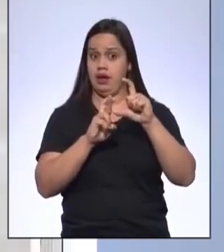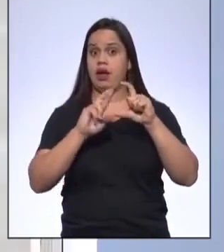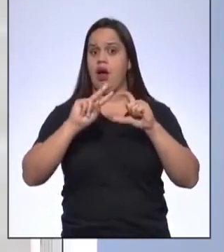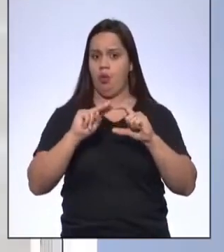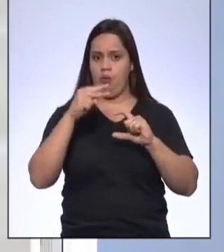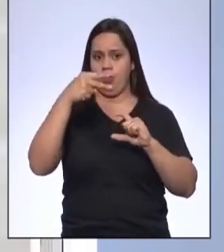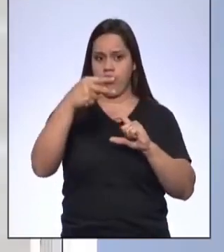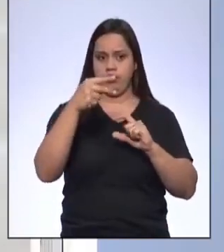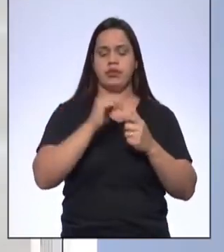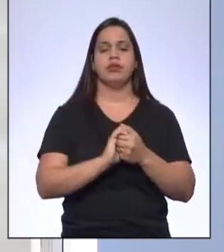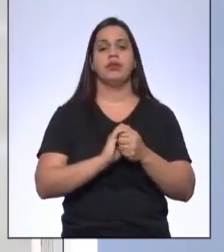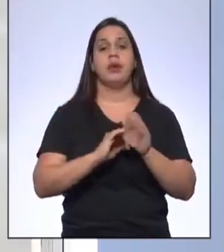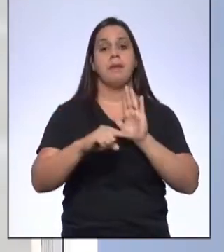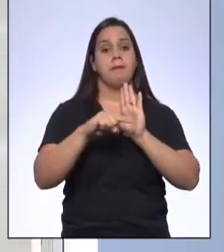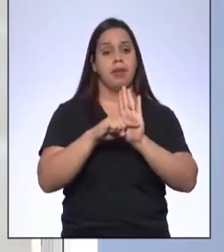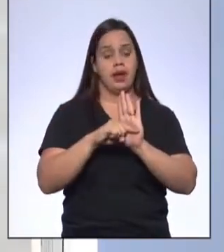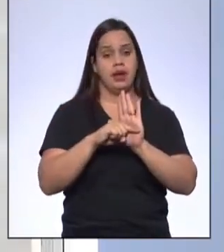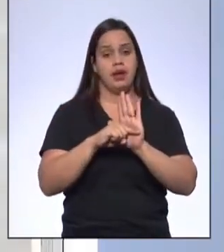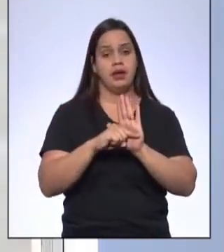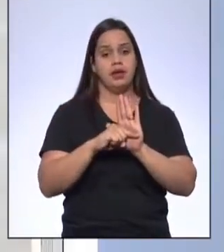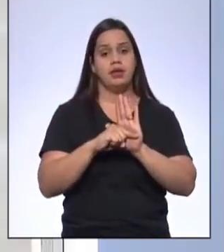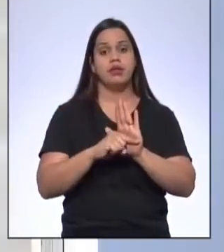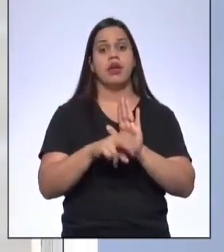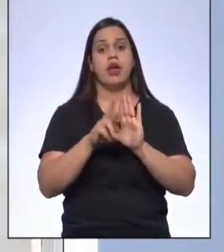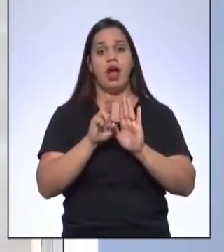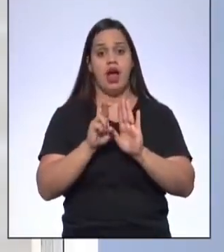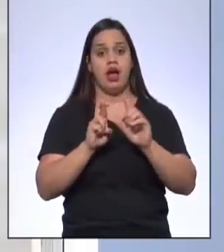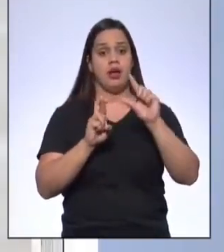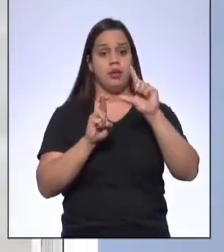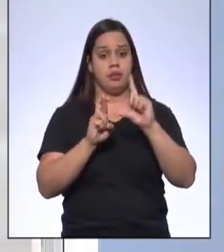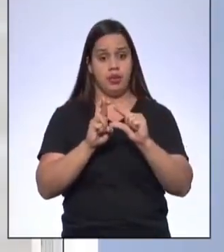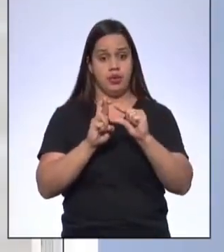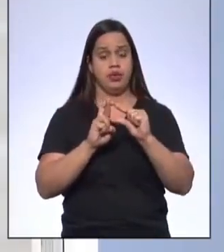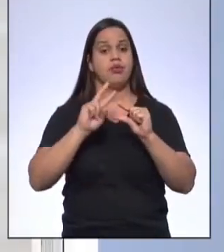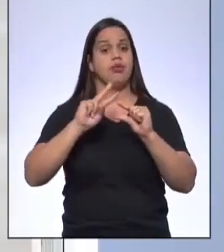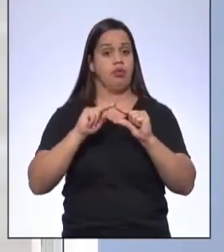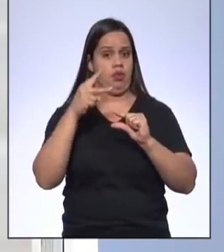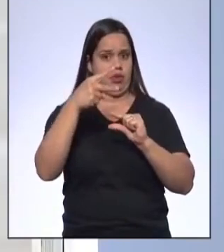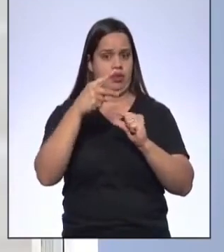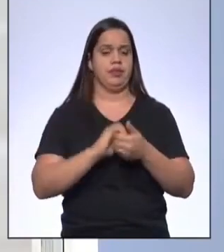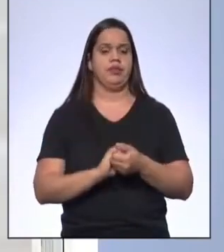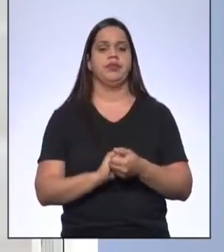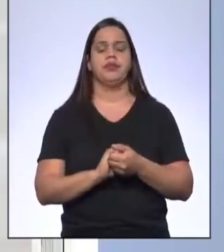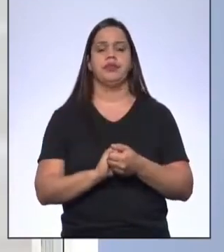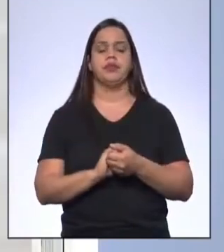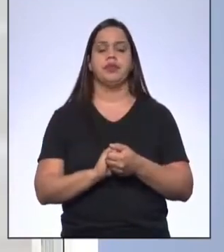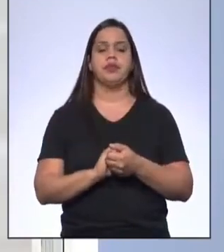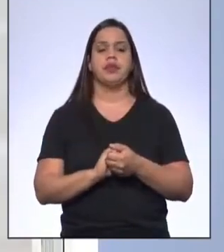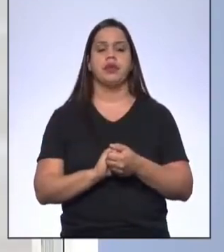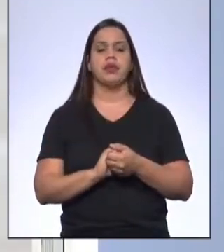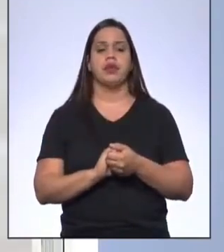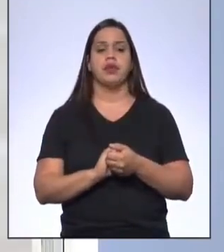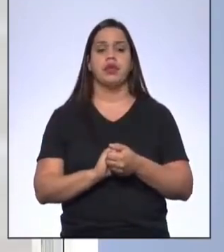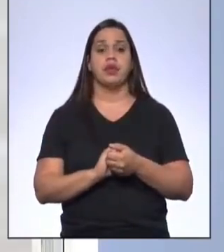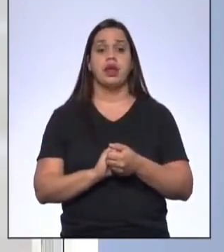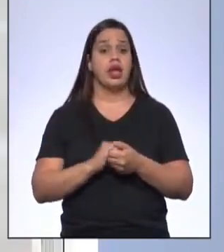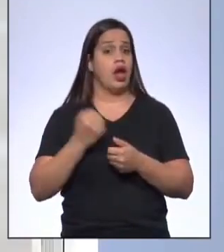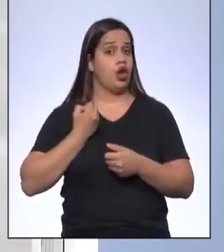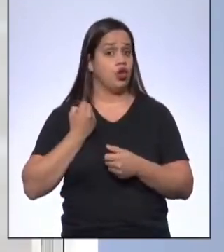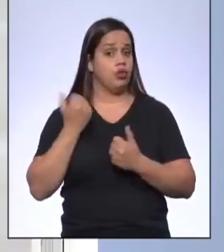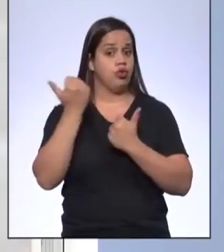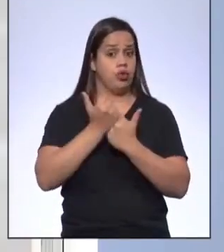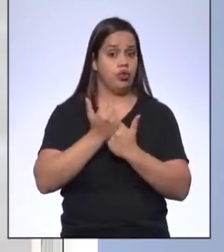né? Menos o R minúsculo aqui ao quadrado. Os valores que eu vou substituir. Então, eu sei que o